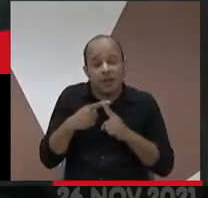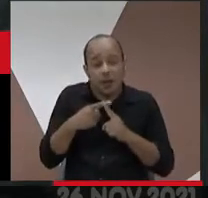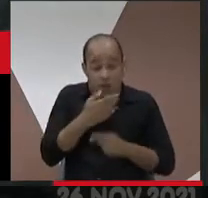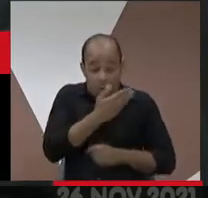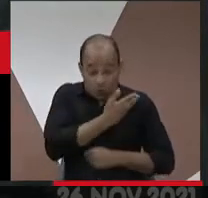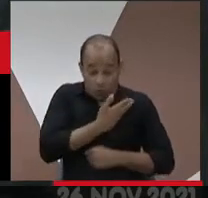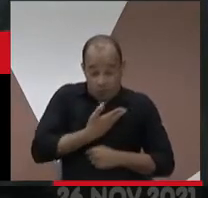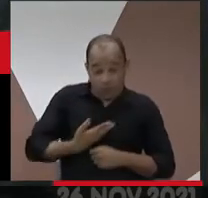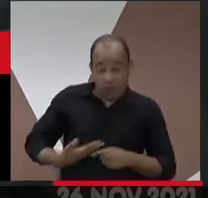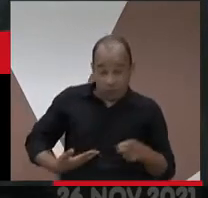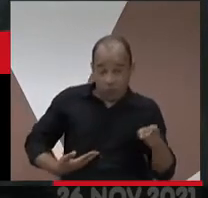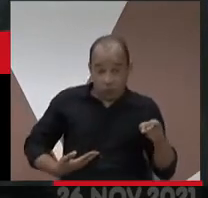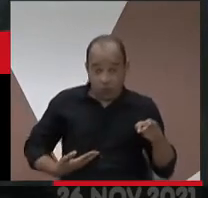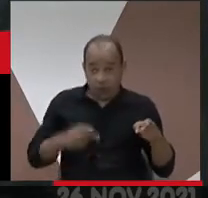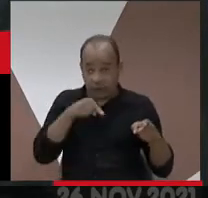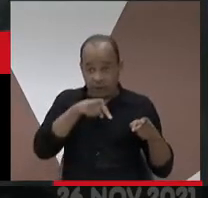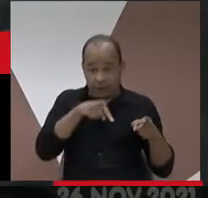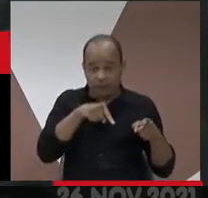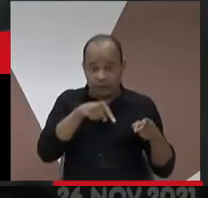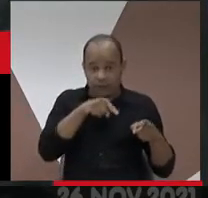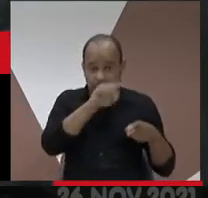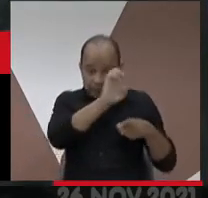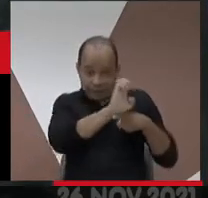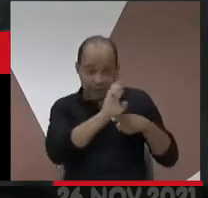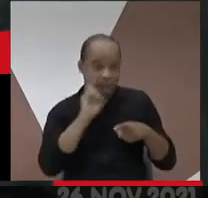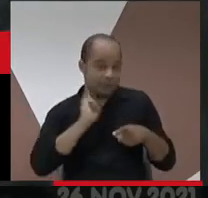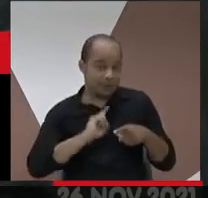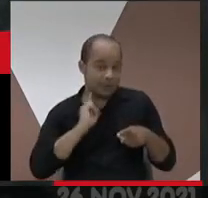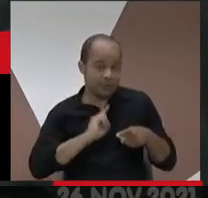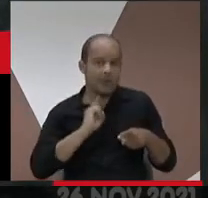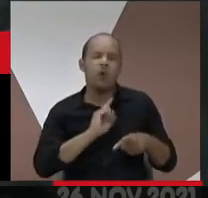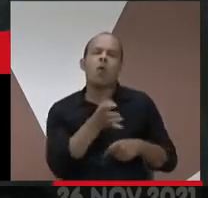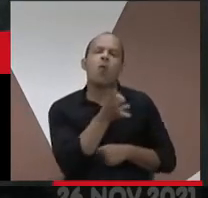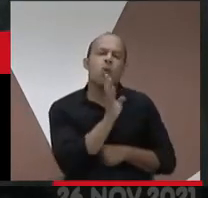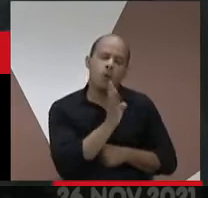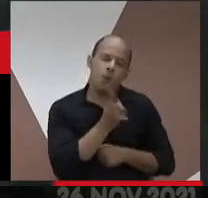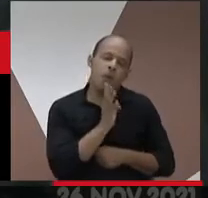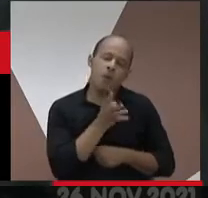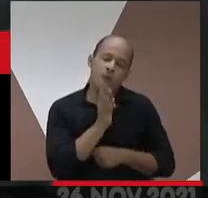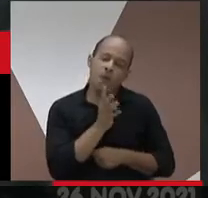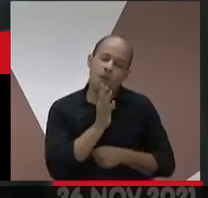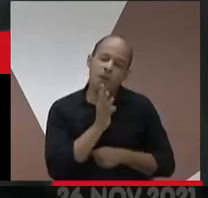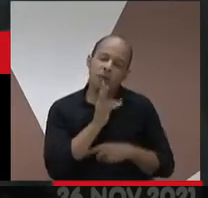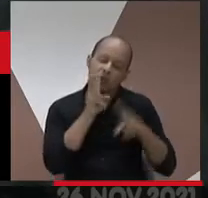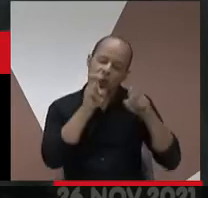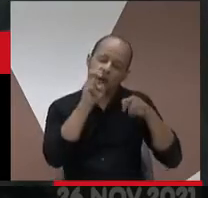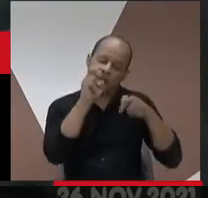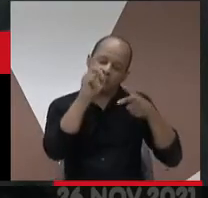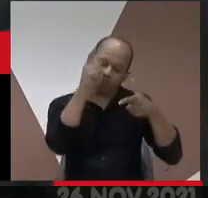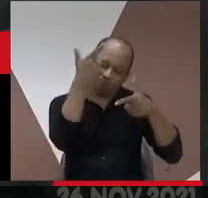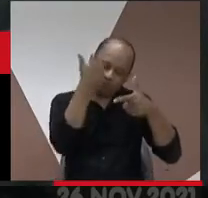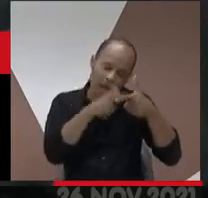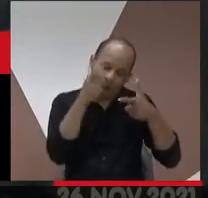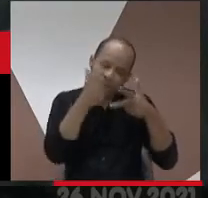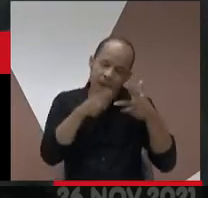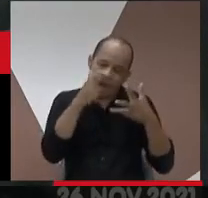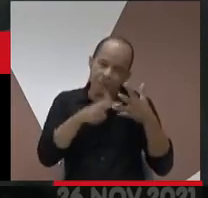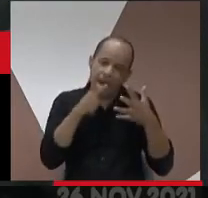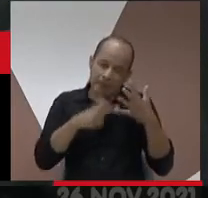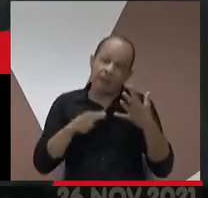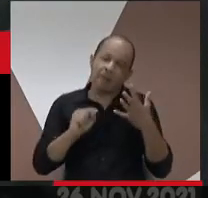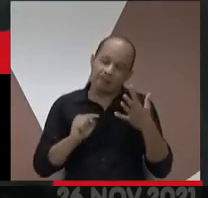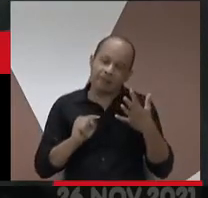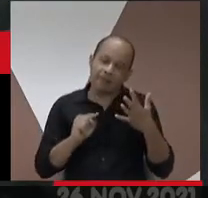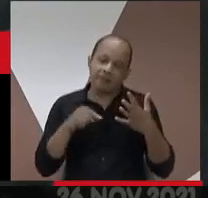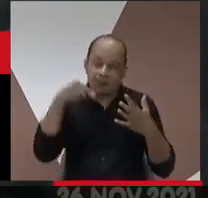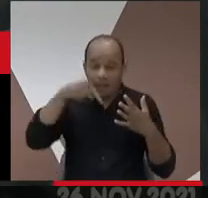estado conheça quais são os problemas que, de fato, estão colocados para essa